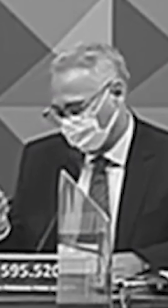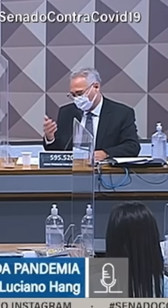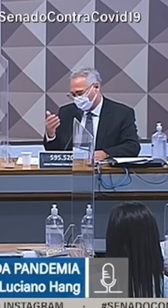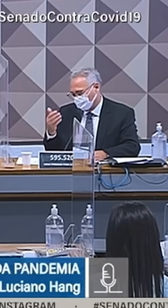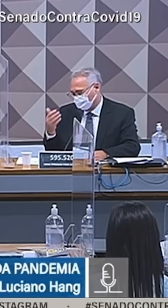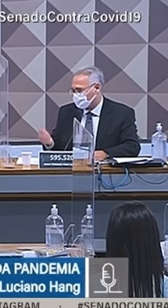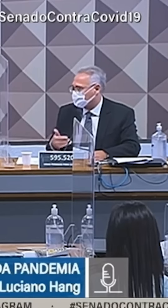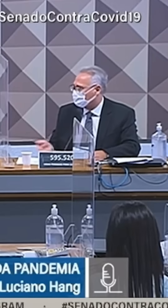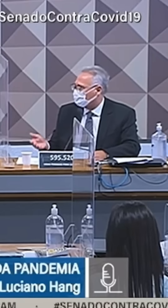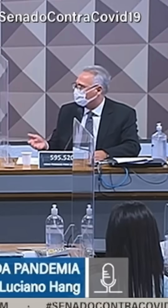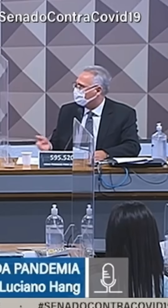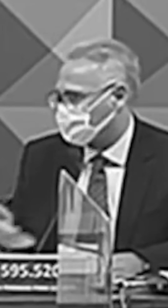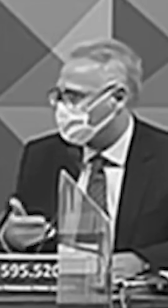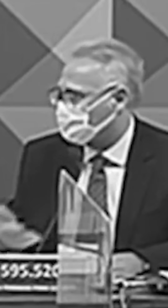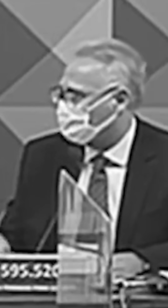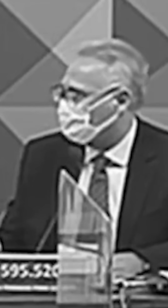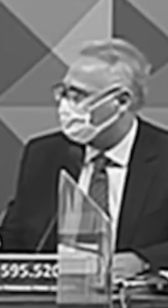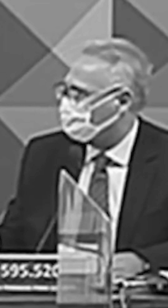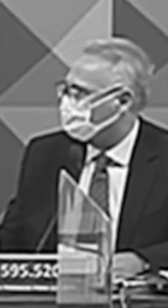Creptomoeda. Com... Com Bitcoin.